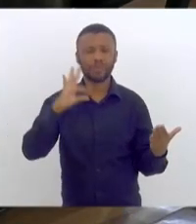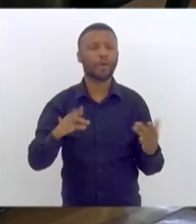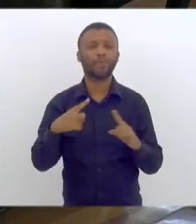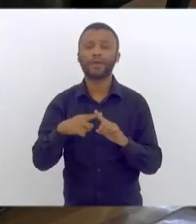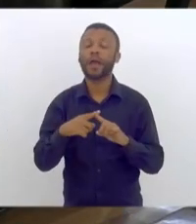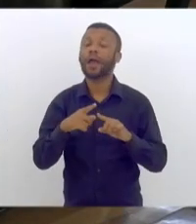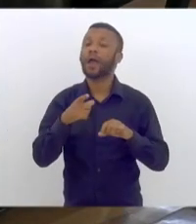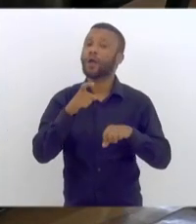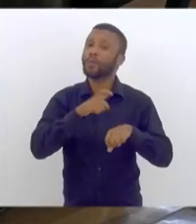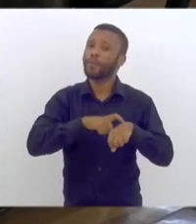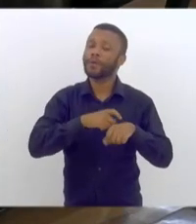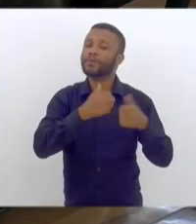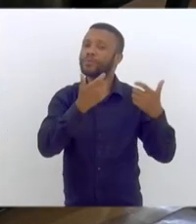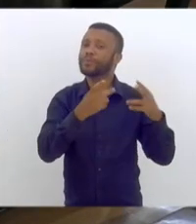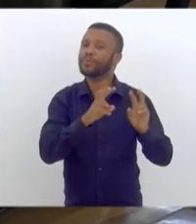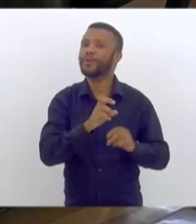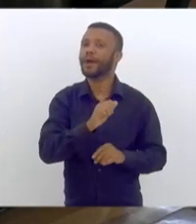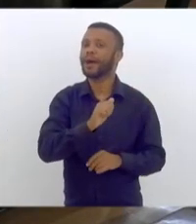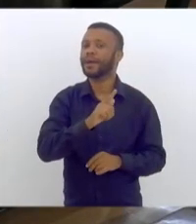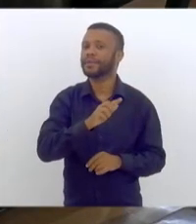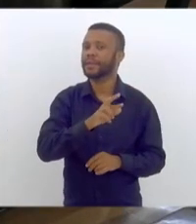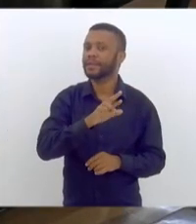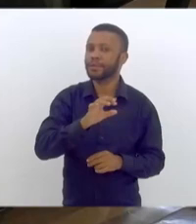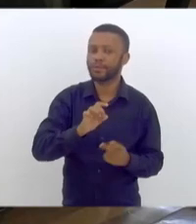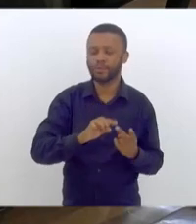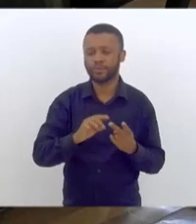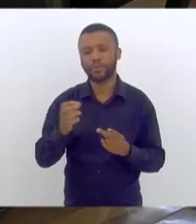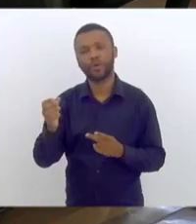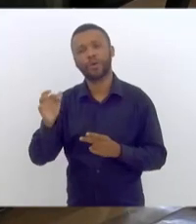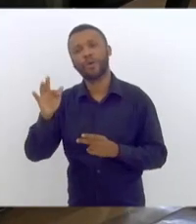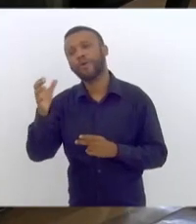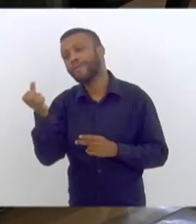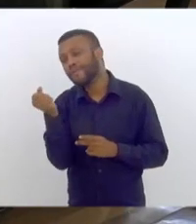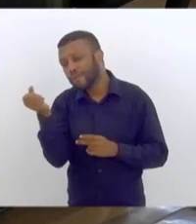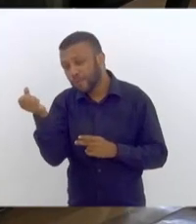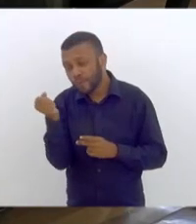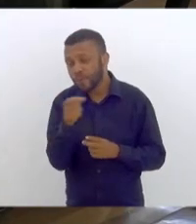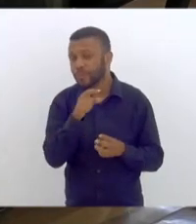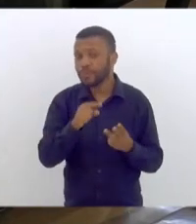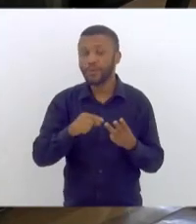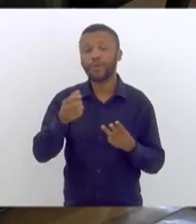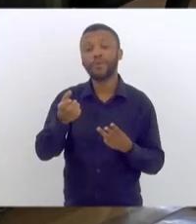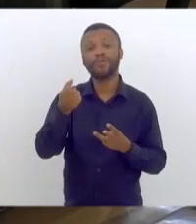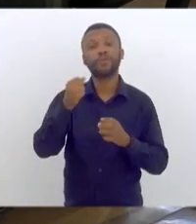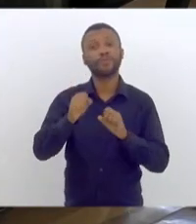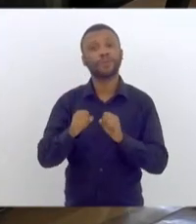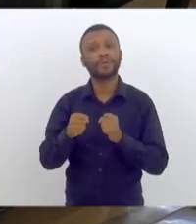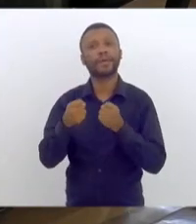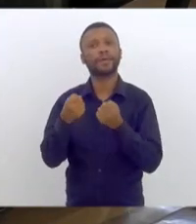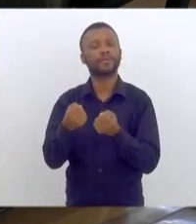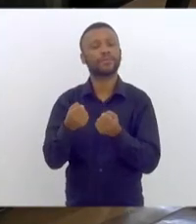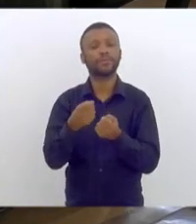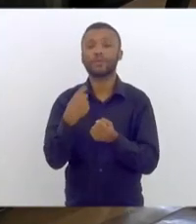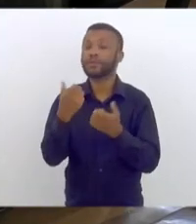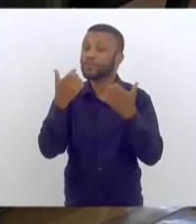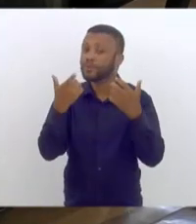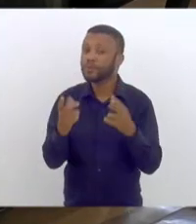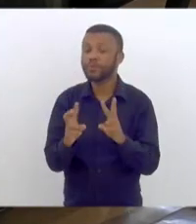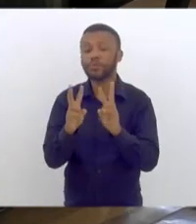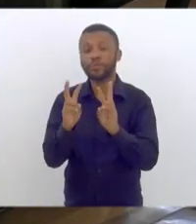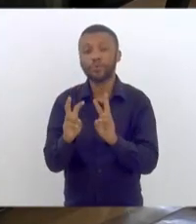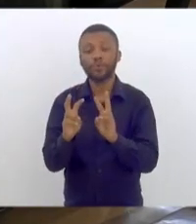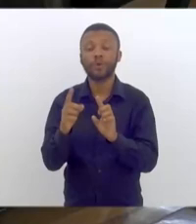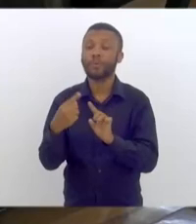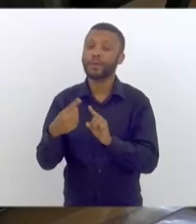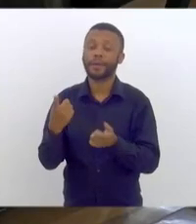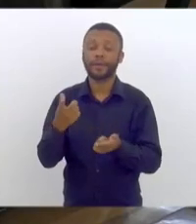na G Rio agora tá falando um fundo Agora ela já falou em fundo garantidor e a gente tá tratando do fundo porque